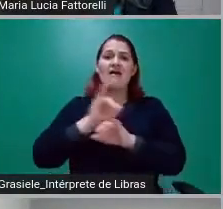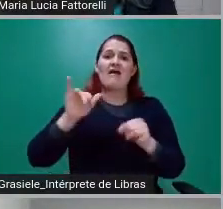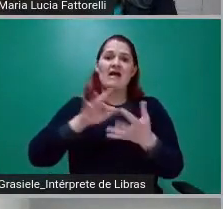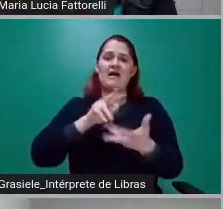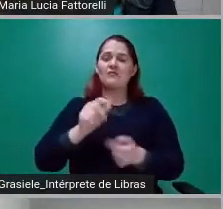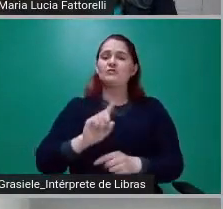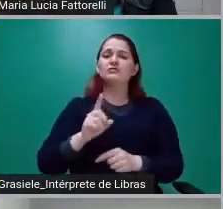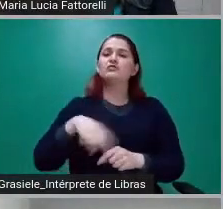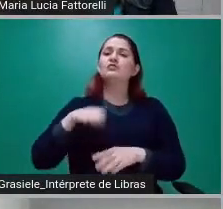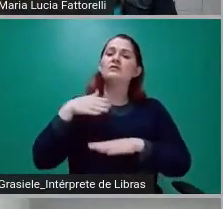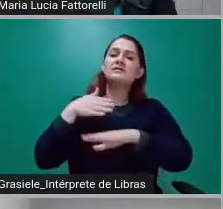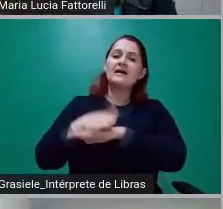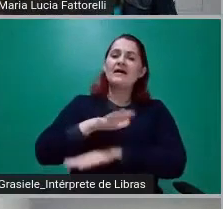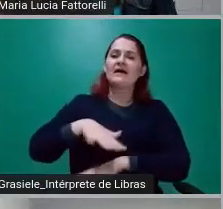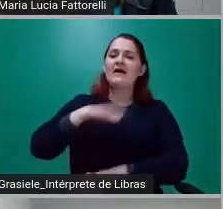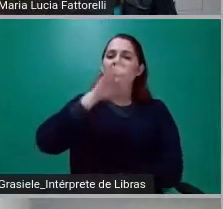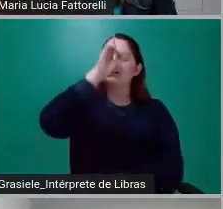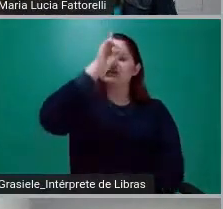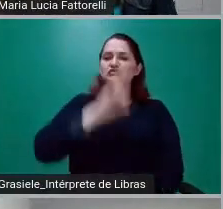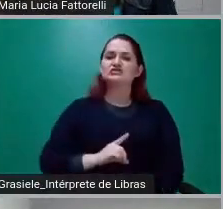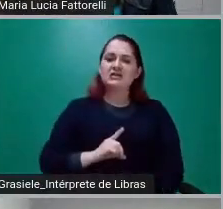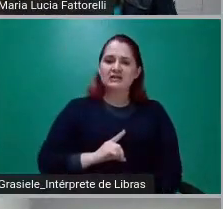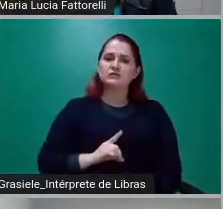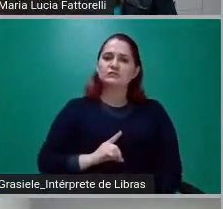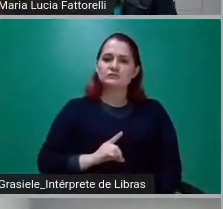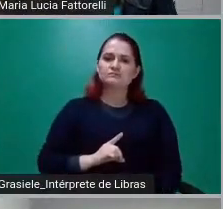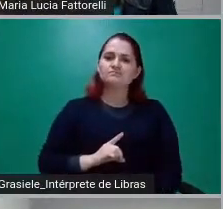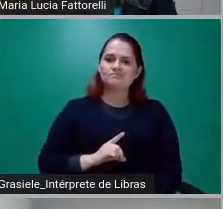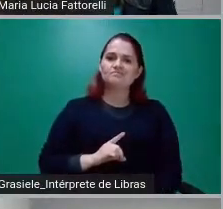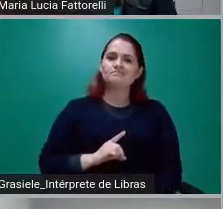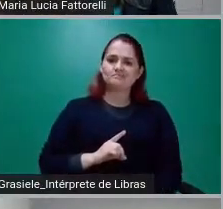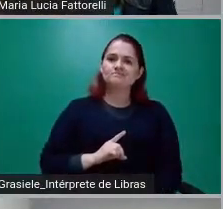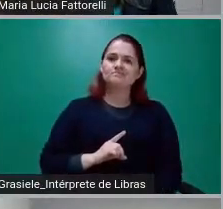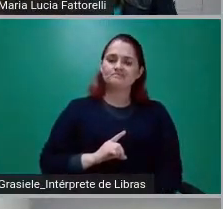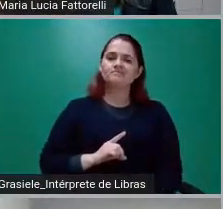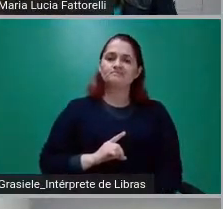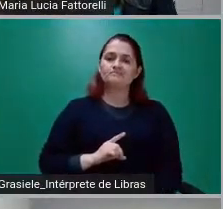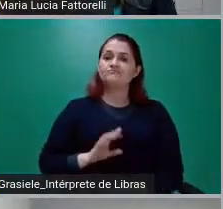no campo do direito especificamente.